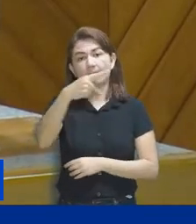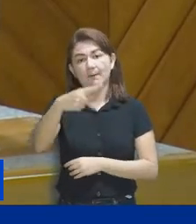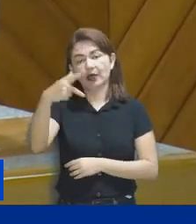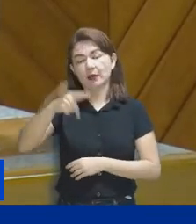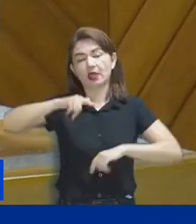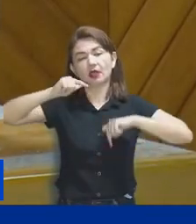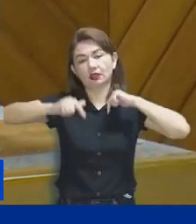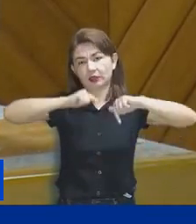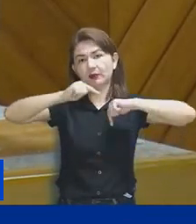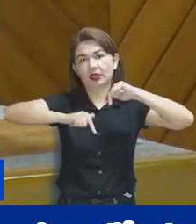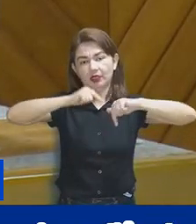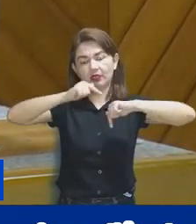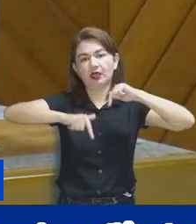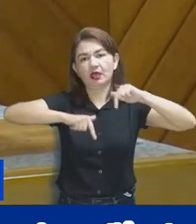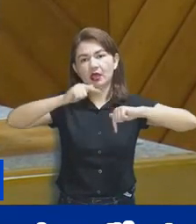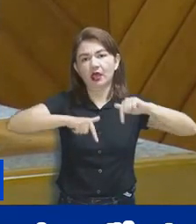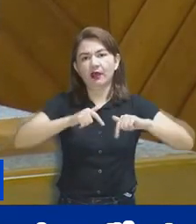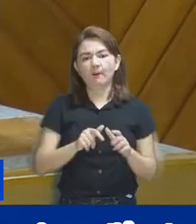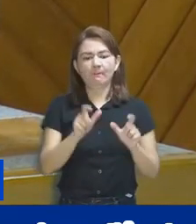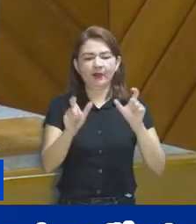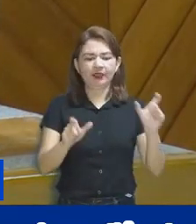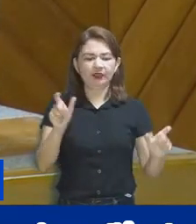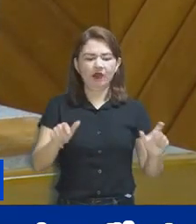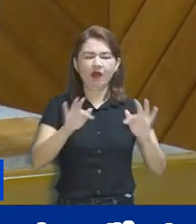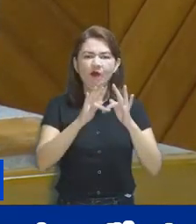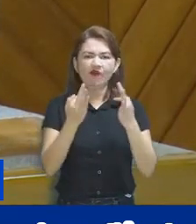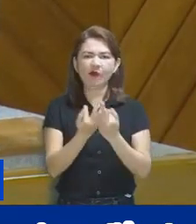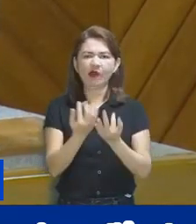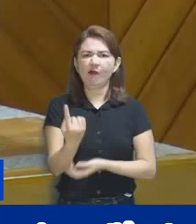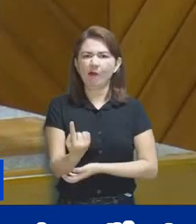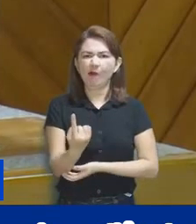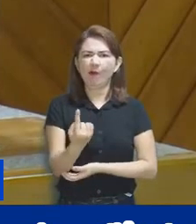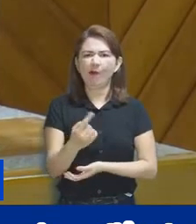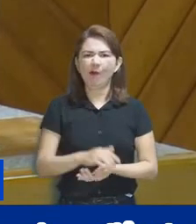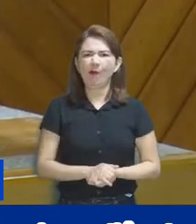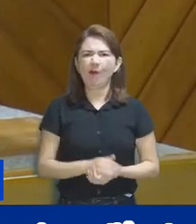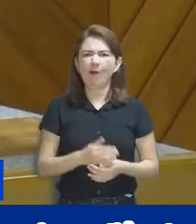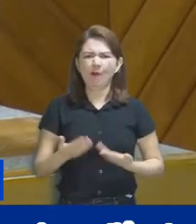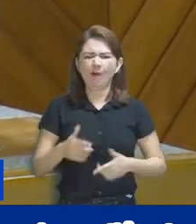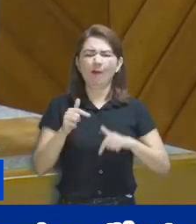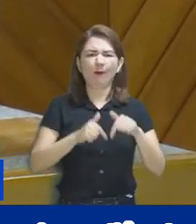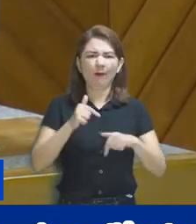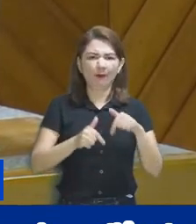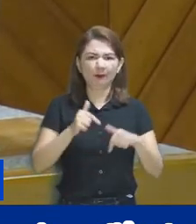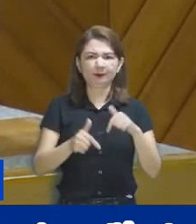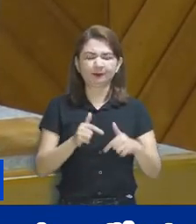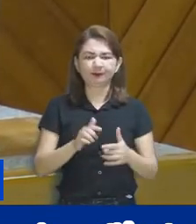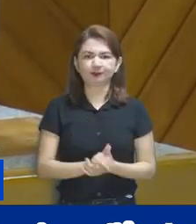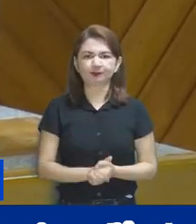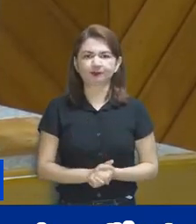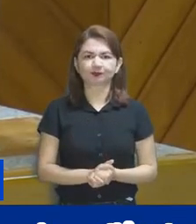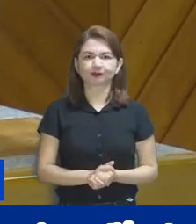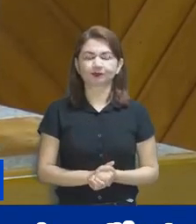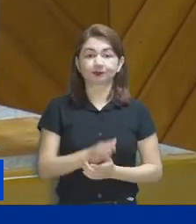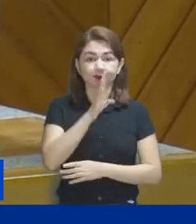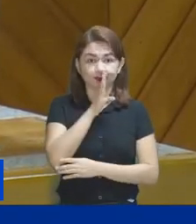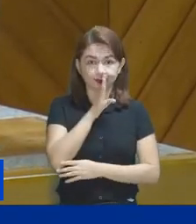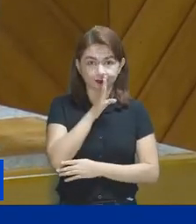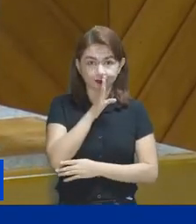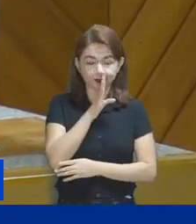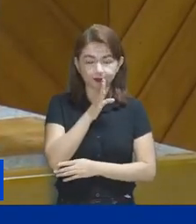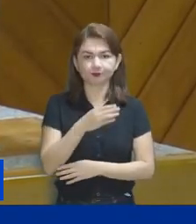mesma família. Na sede da Polícia Federal, no exercício de direito constitucional ao silêncio, ele